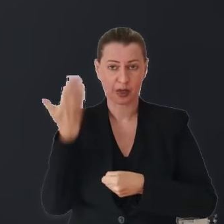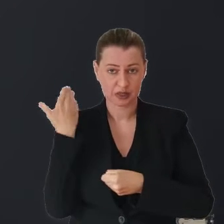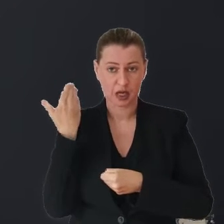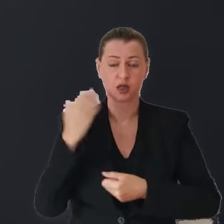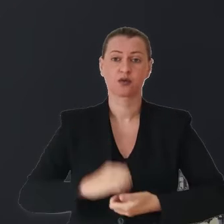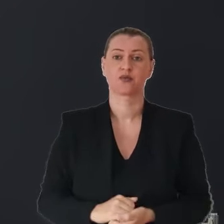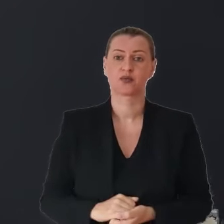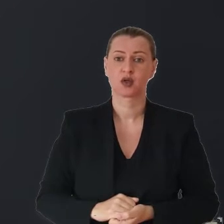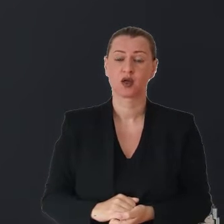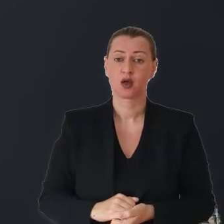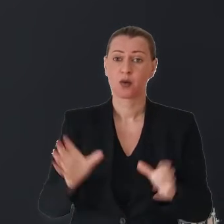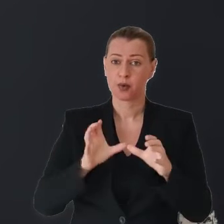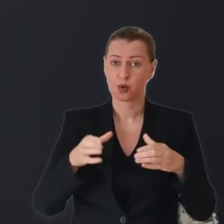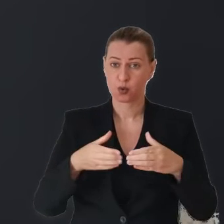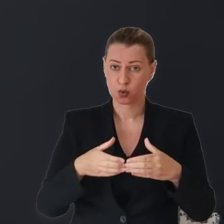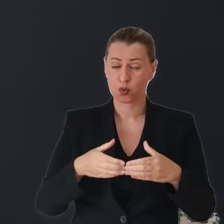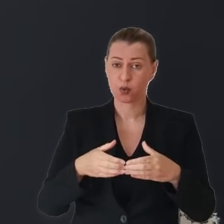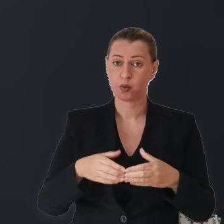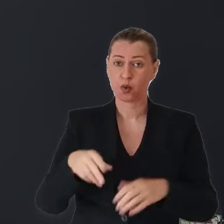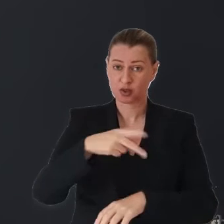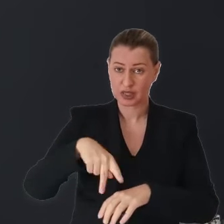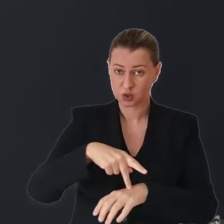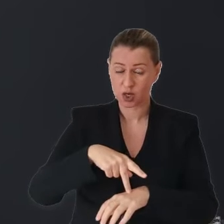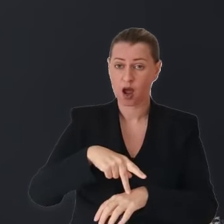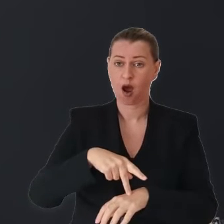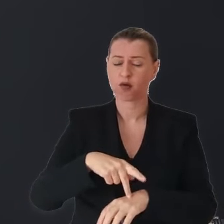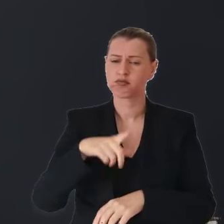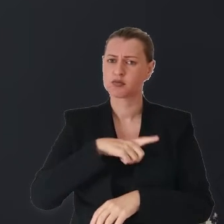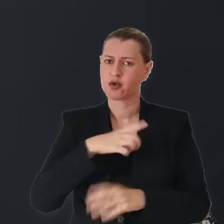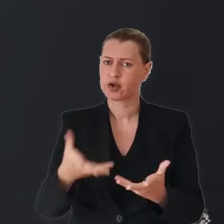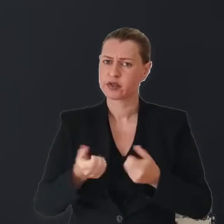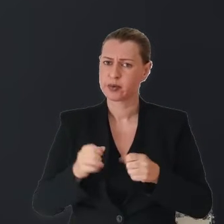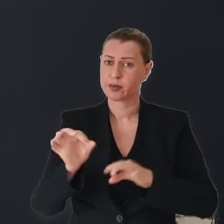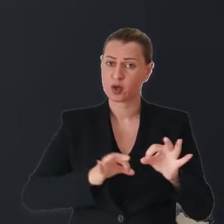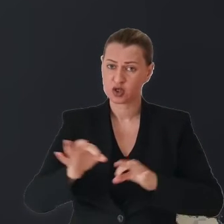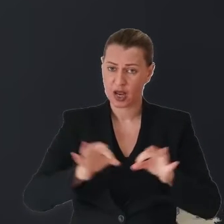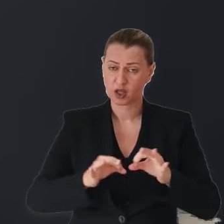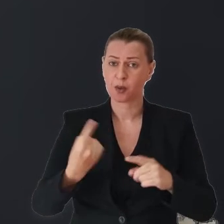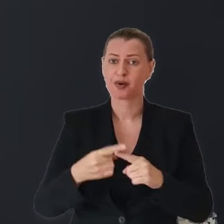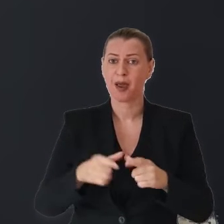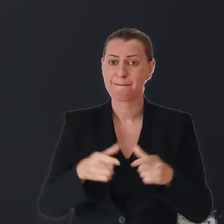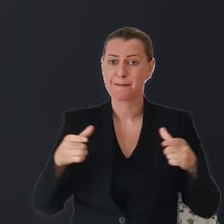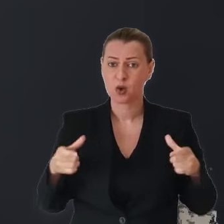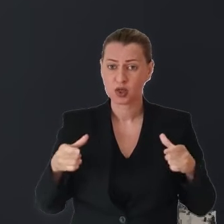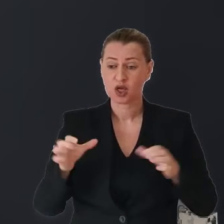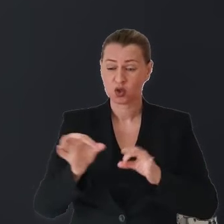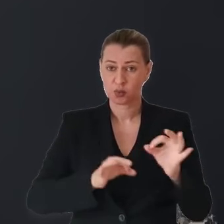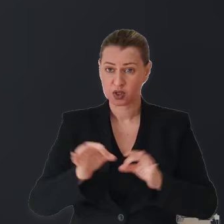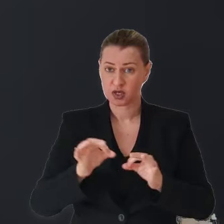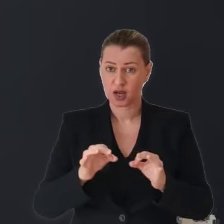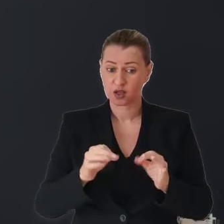porque aí pela própria Comissão Nacional a gente também recebe projetos, porque os projetos, a maioria dos nossos projetos partem da